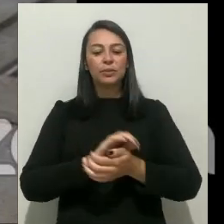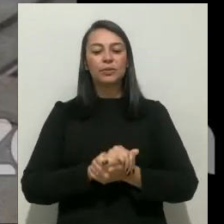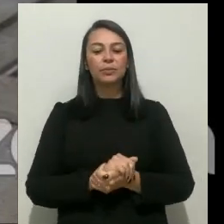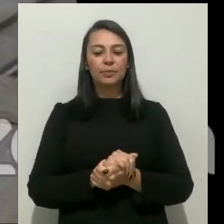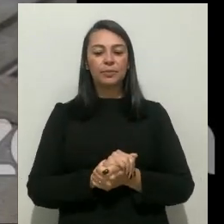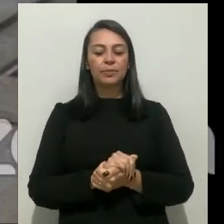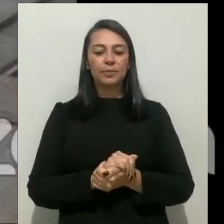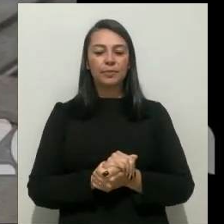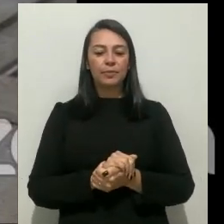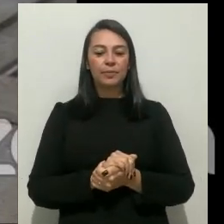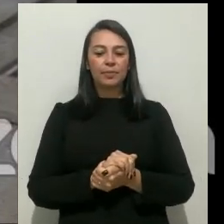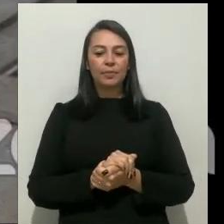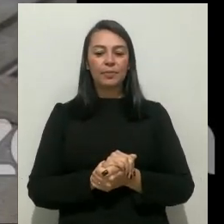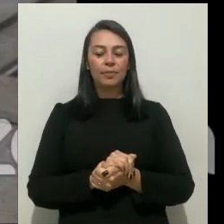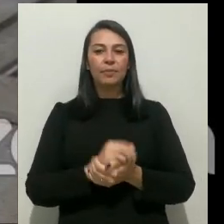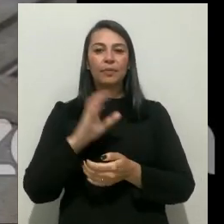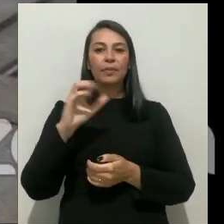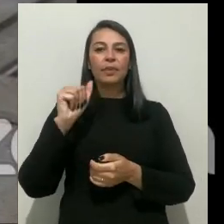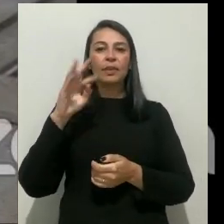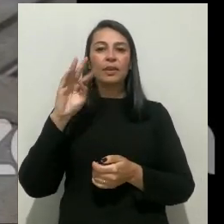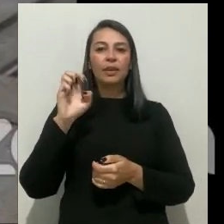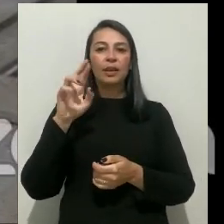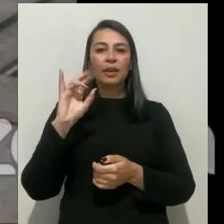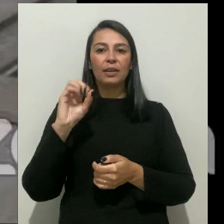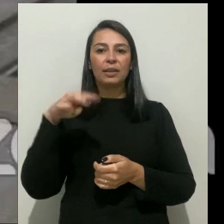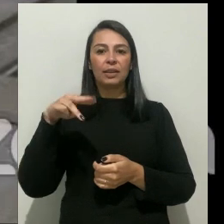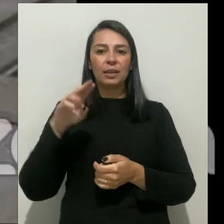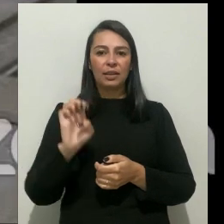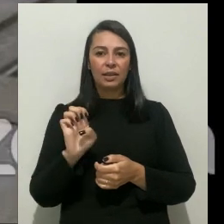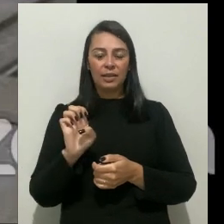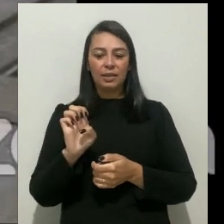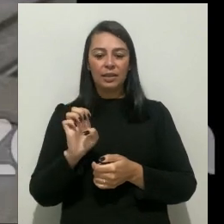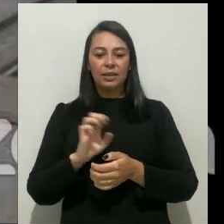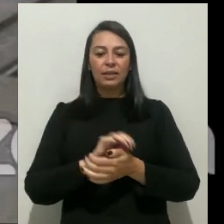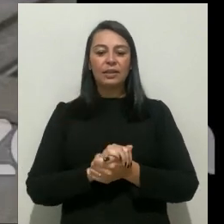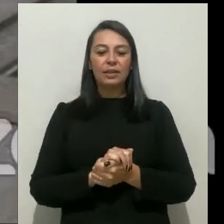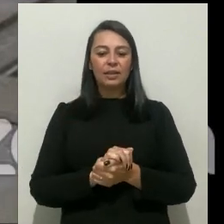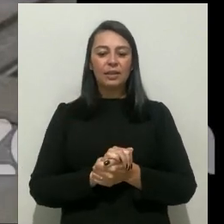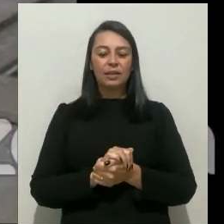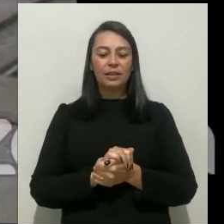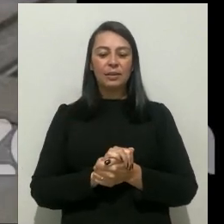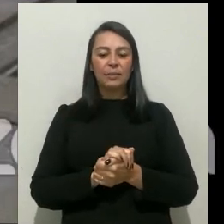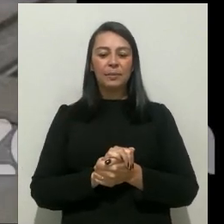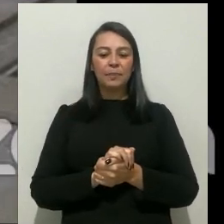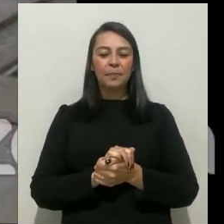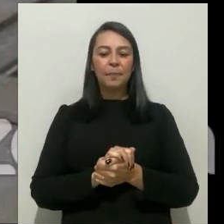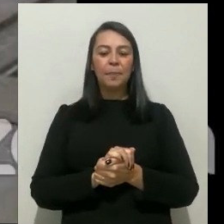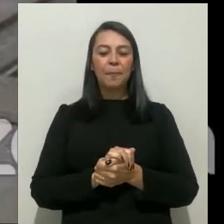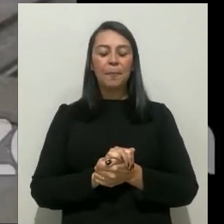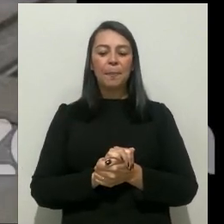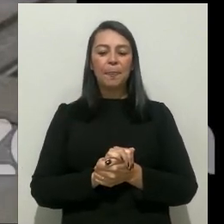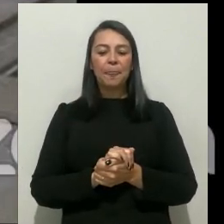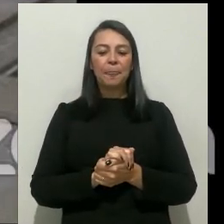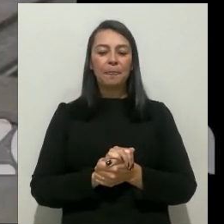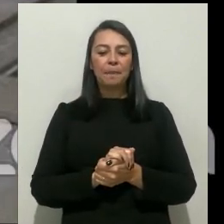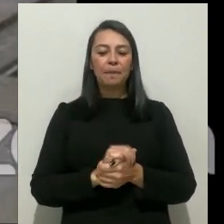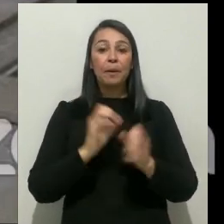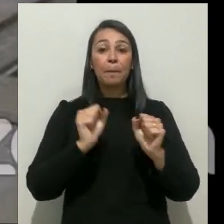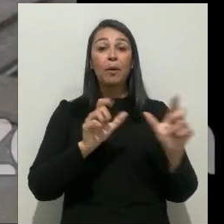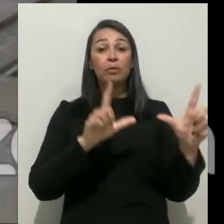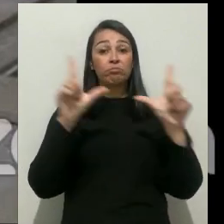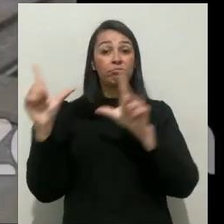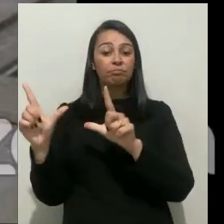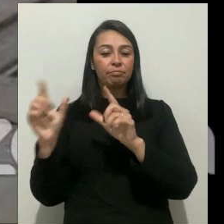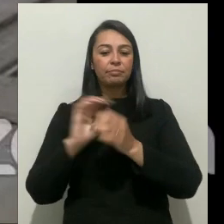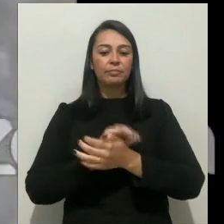no lugar da Caterine, minha supervisora, que na época estava grávida, né? De espiadora. E aí, pode passar,